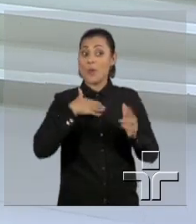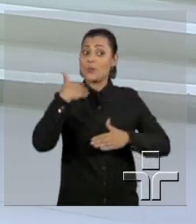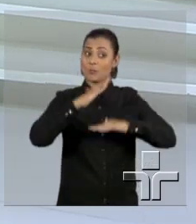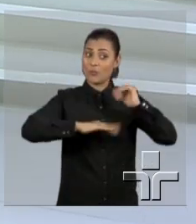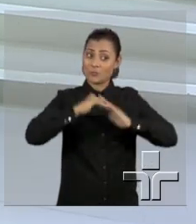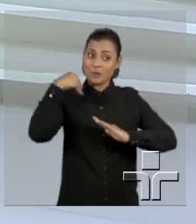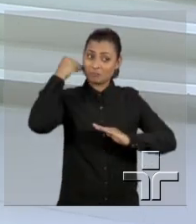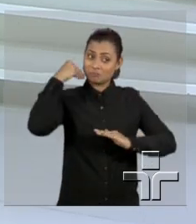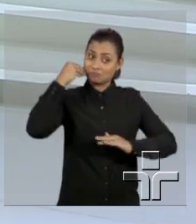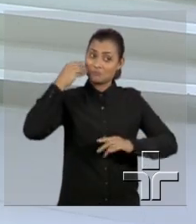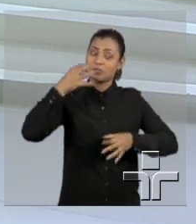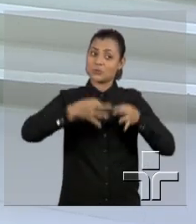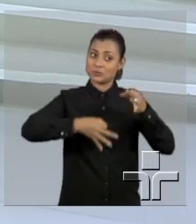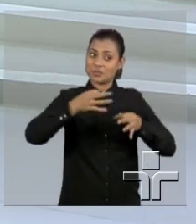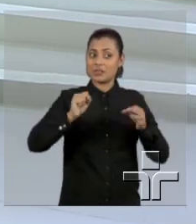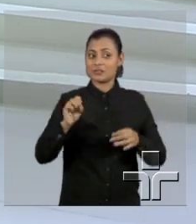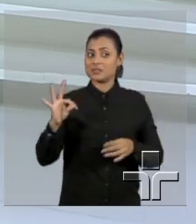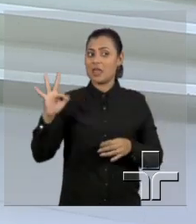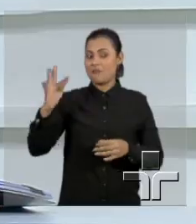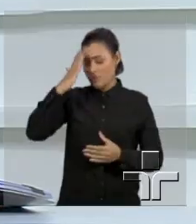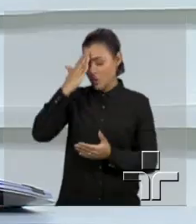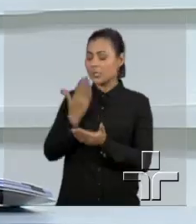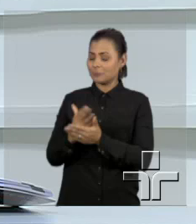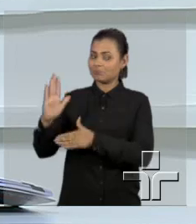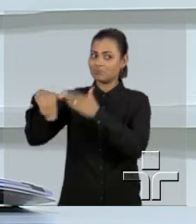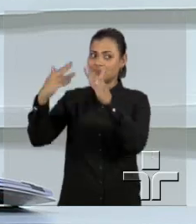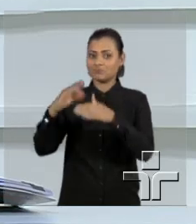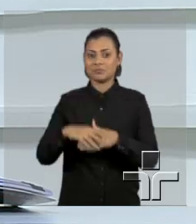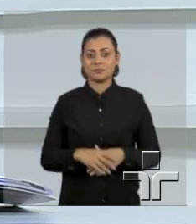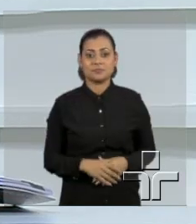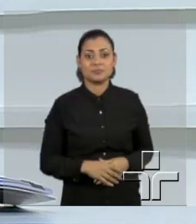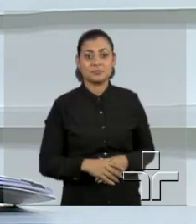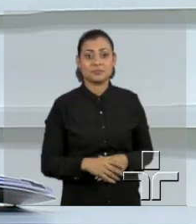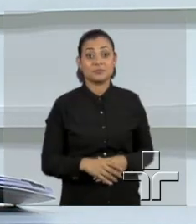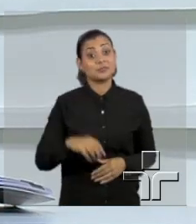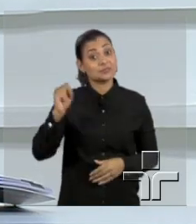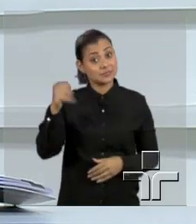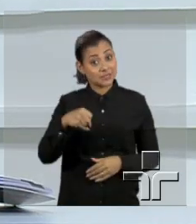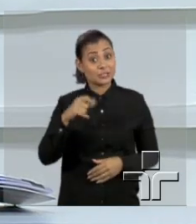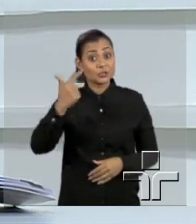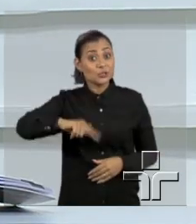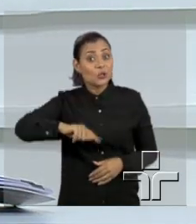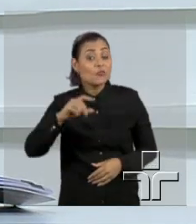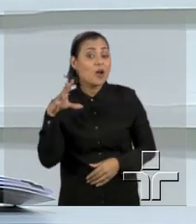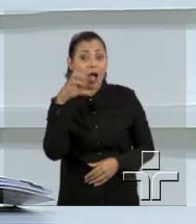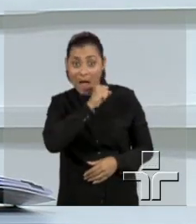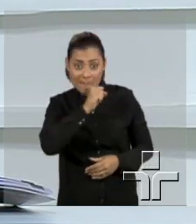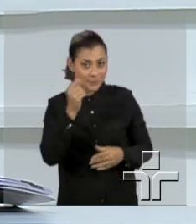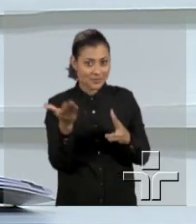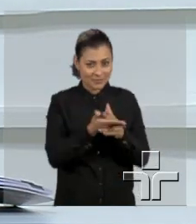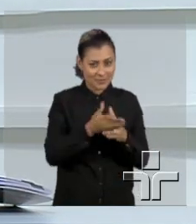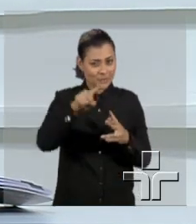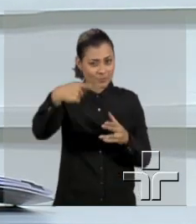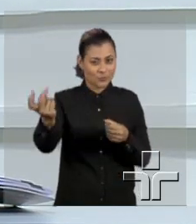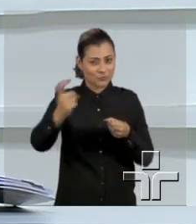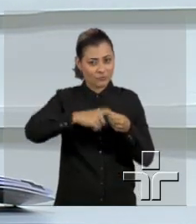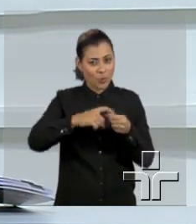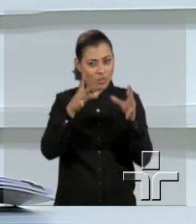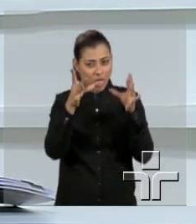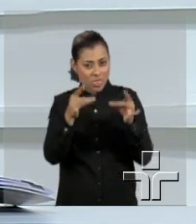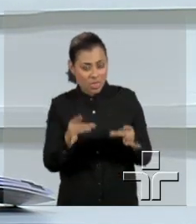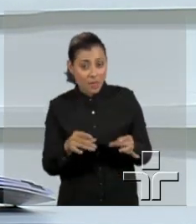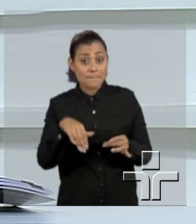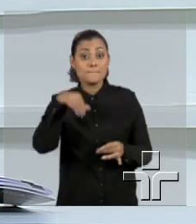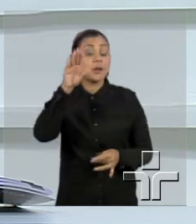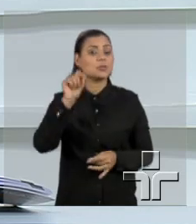de cidadão no Supremo Tribunal Federal. Ministro, mais um ligeiro intervalo. Voltamos em instantes com o